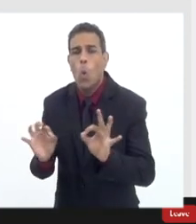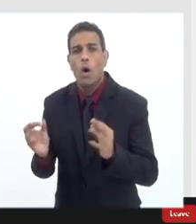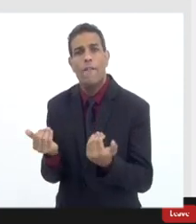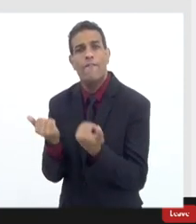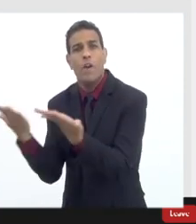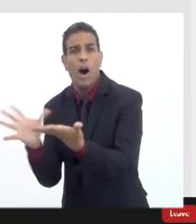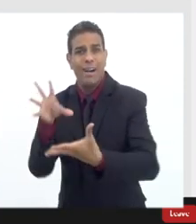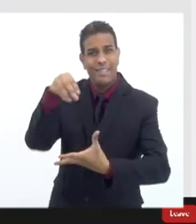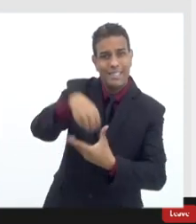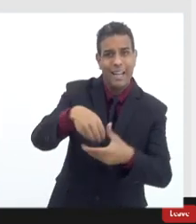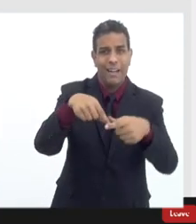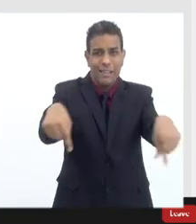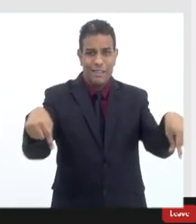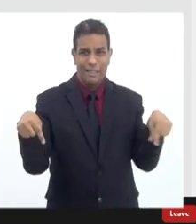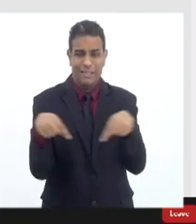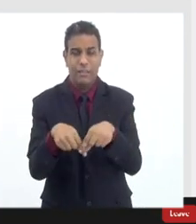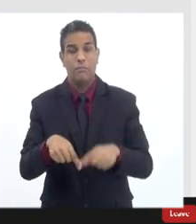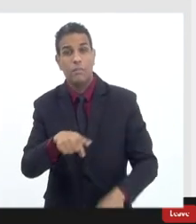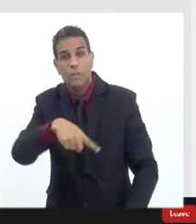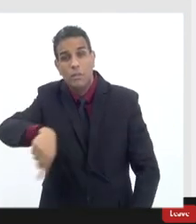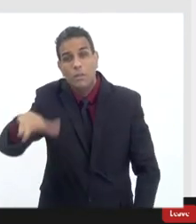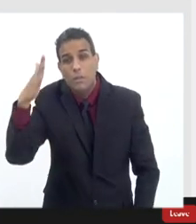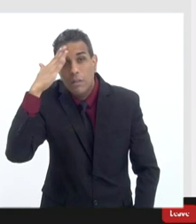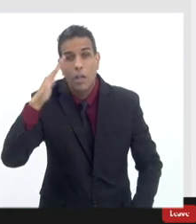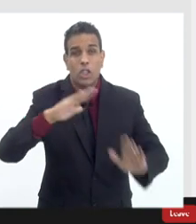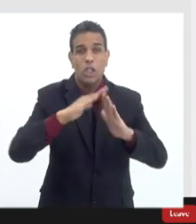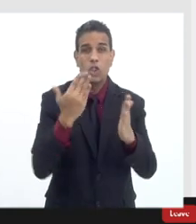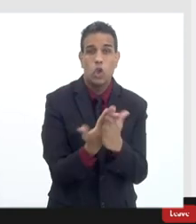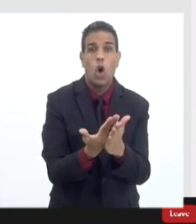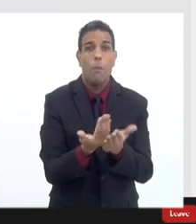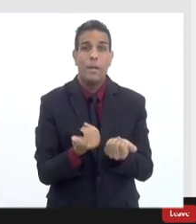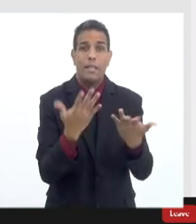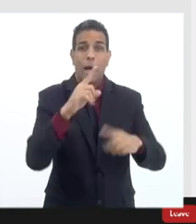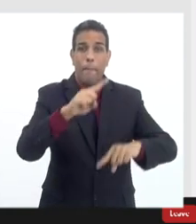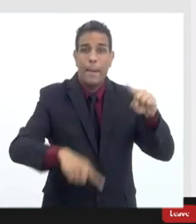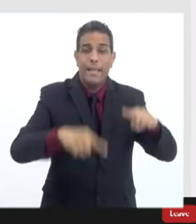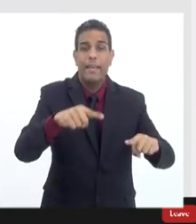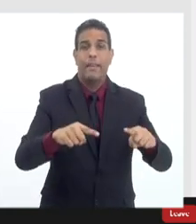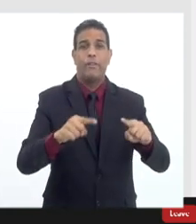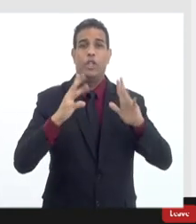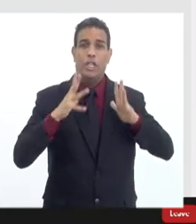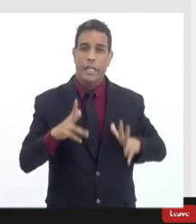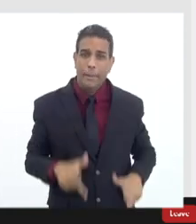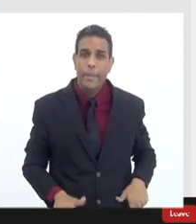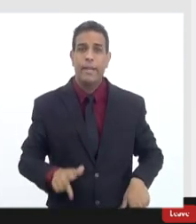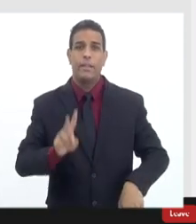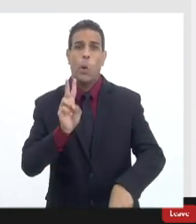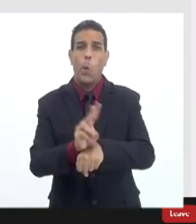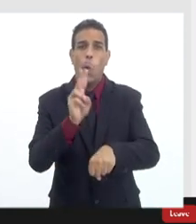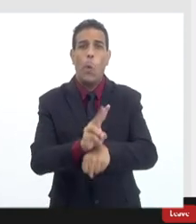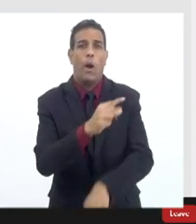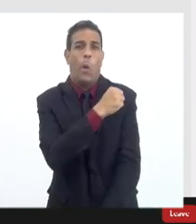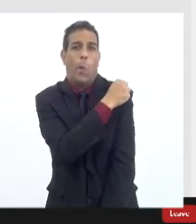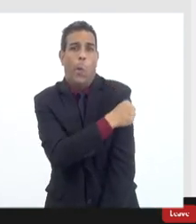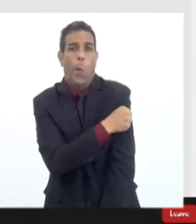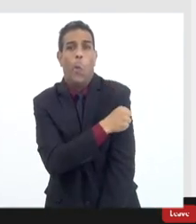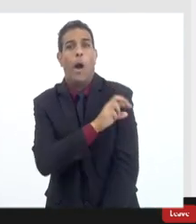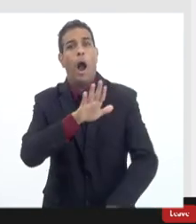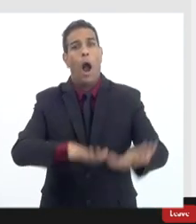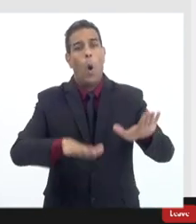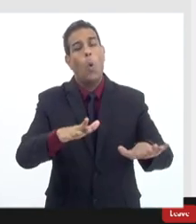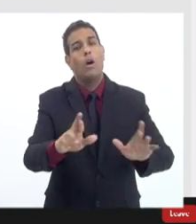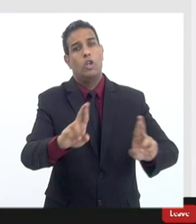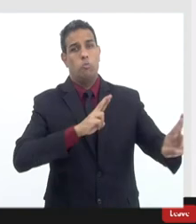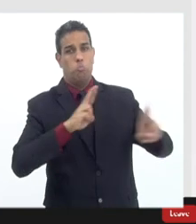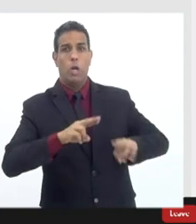A gente perguntou se a escola havia recebido insumos extras para limpeza, higienização e desinfecção. A maioria disse que sim, né?